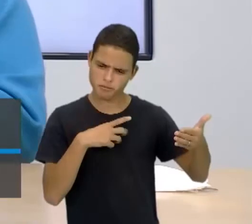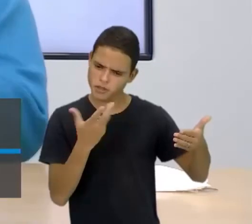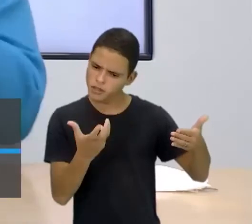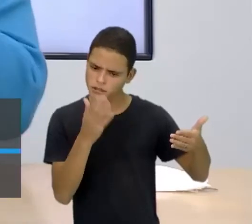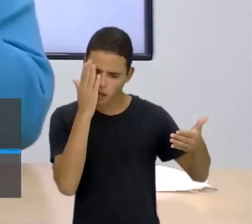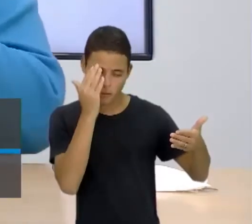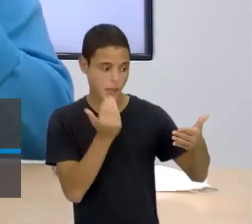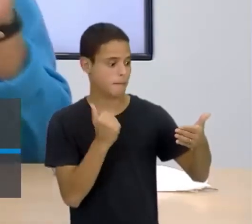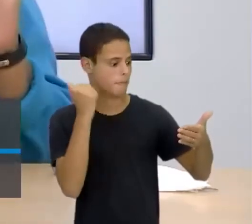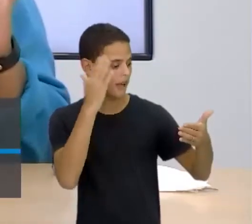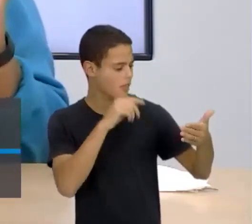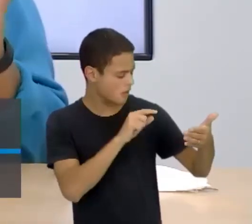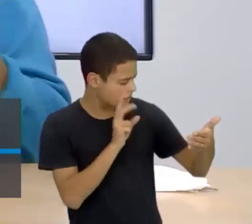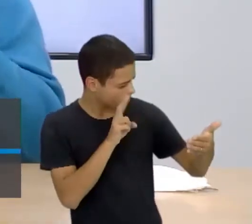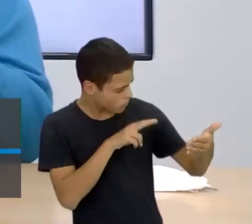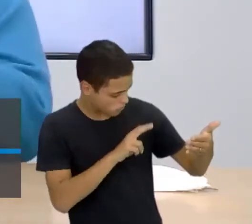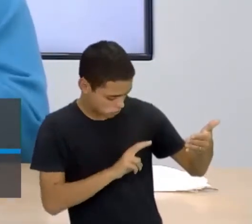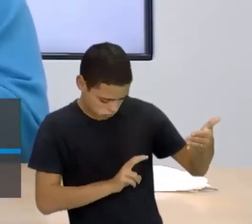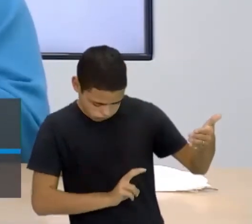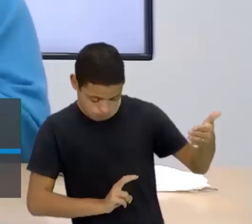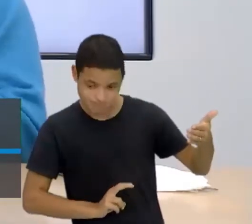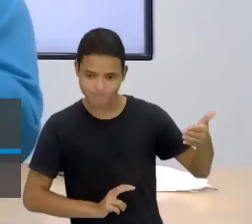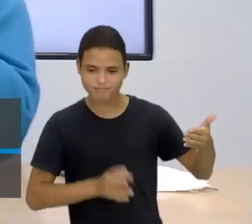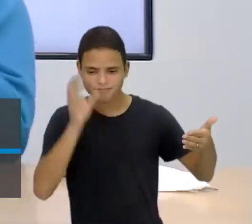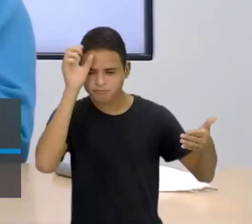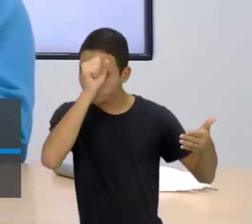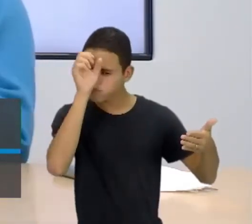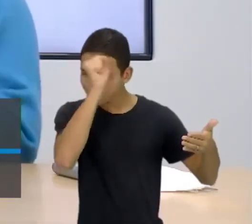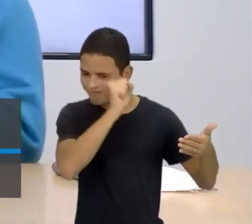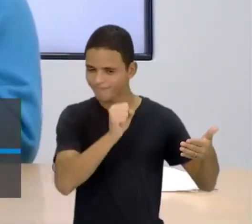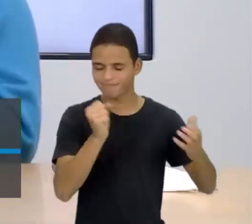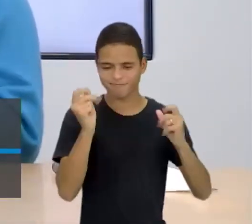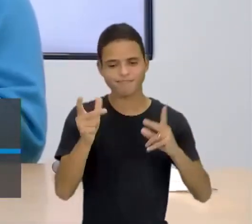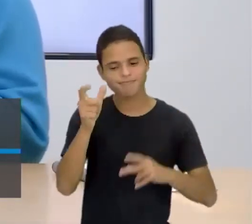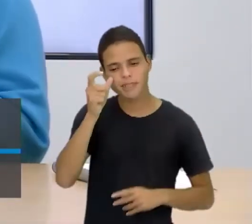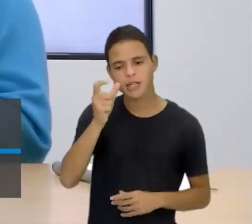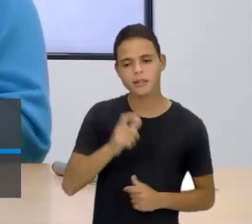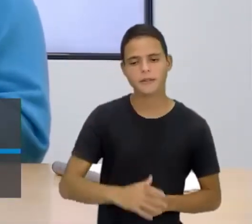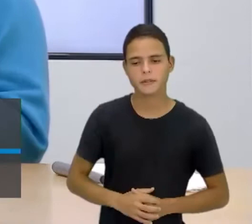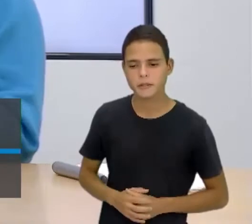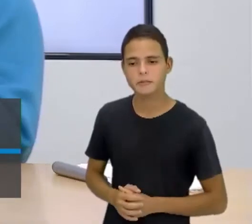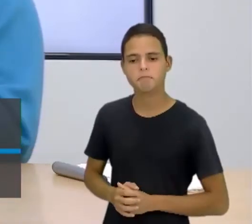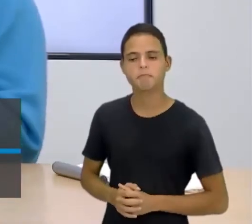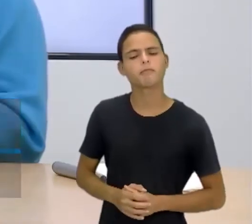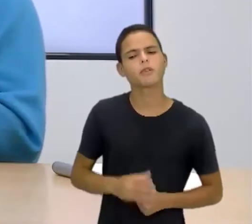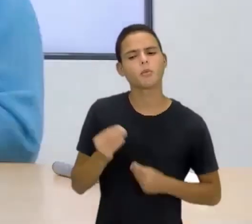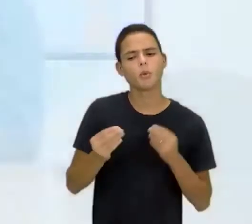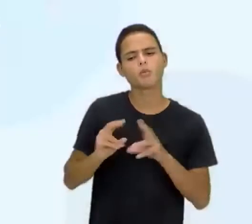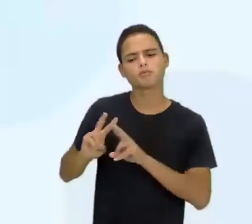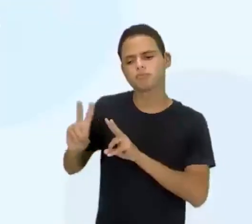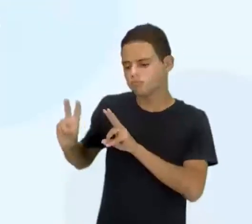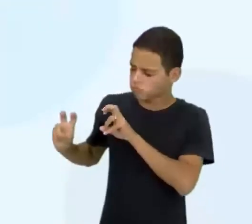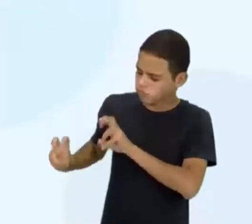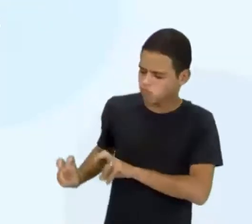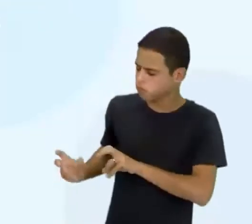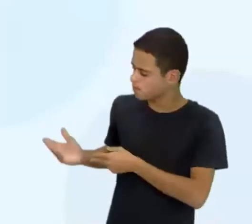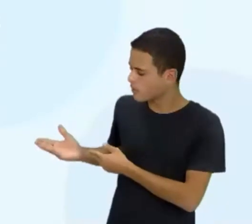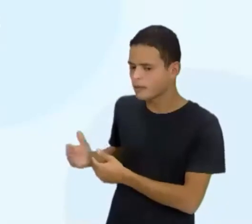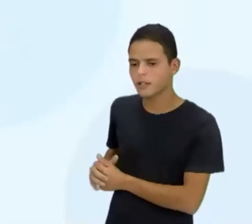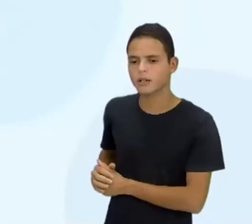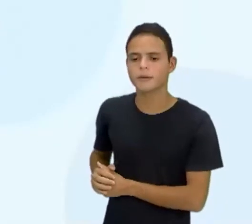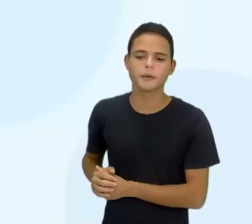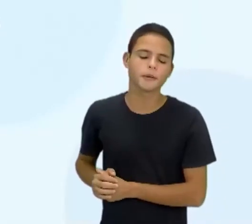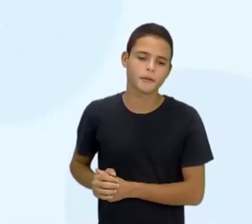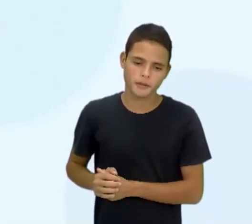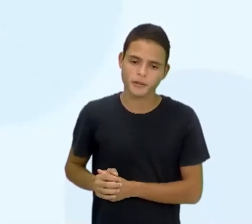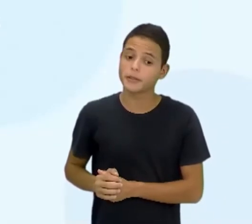saber mais. Vou ler todo esse texto para saber tudo isso. Tudo bem? Aí, o que nós temos aí no subtítulo? No subtítulo,